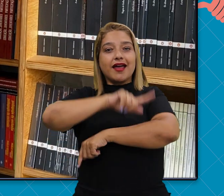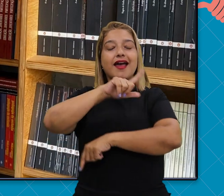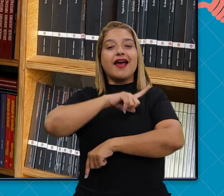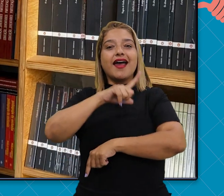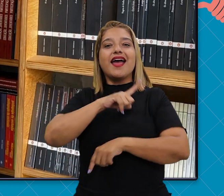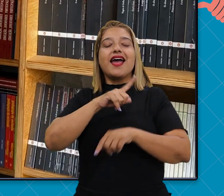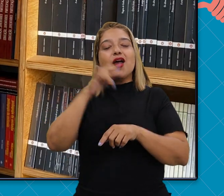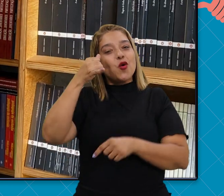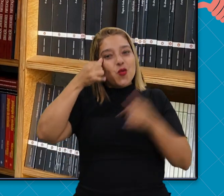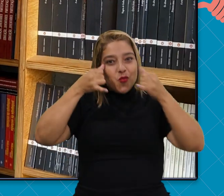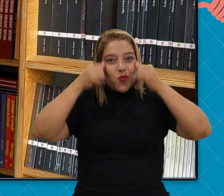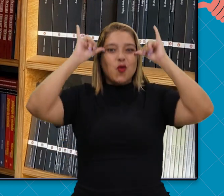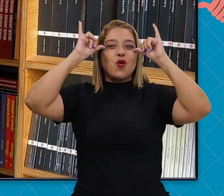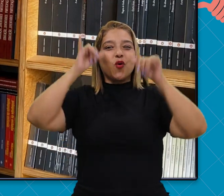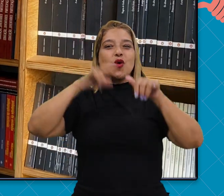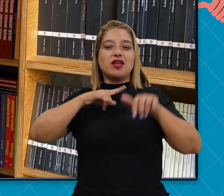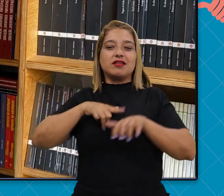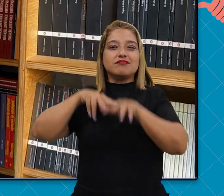de boi,